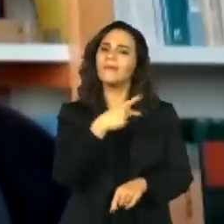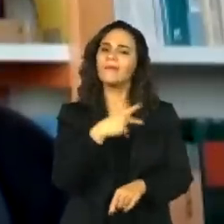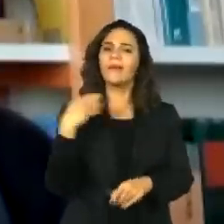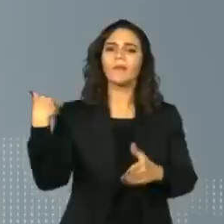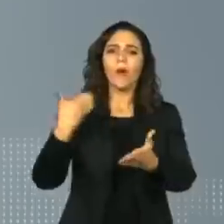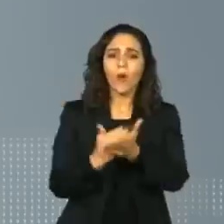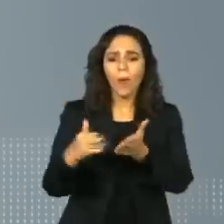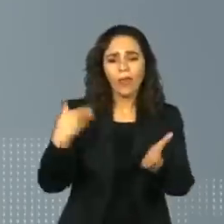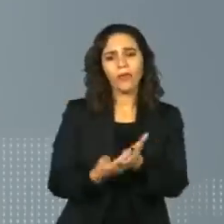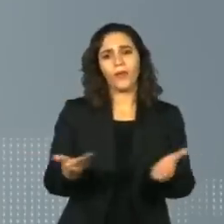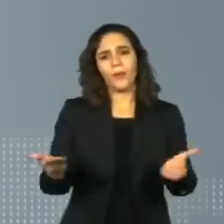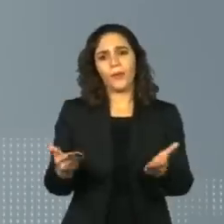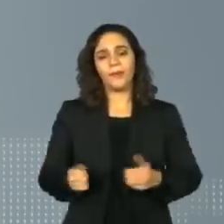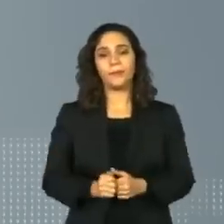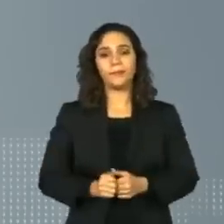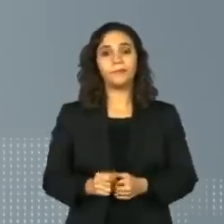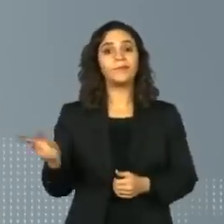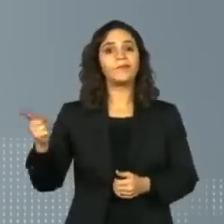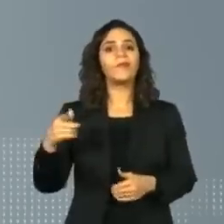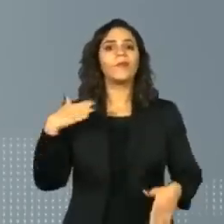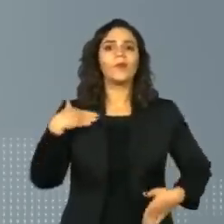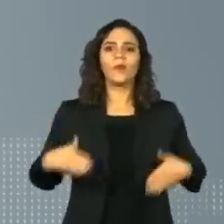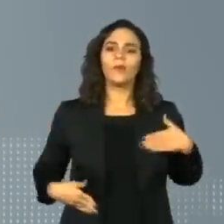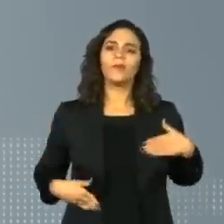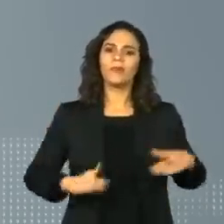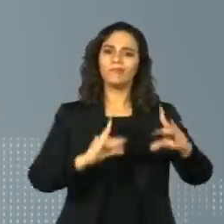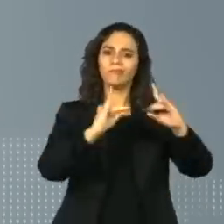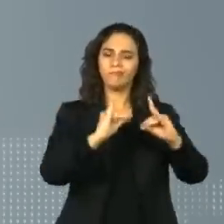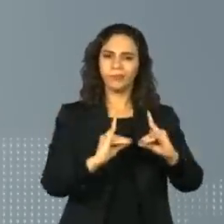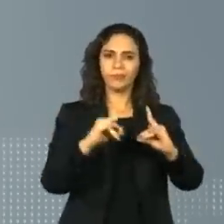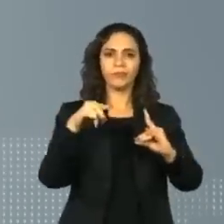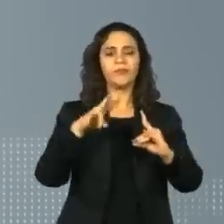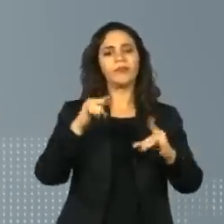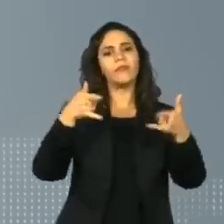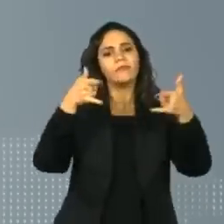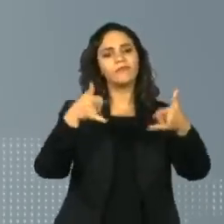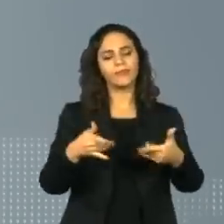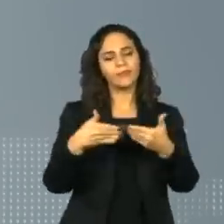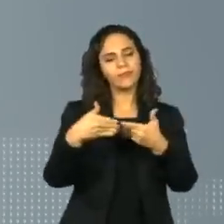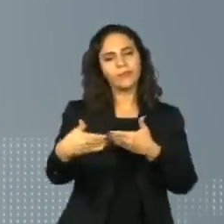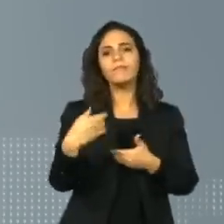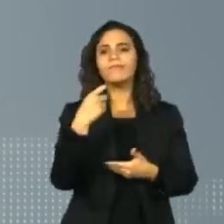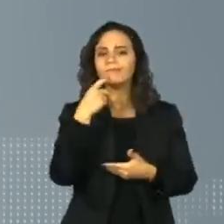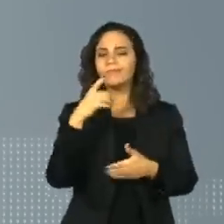desde o começo. O corpo do guarda municipal Marcelo Arruda vai ser sepultado daqui a